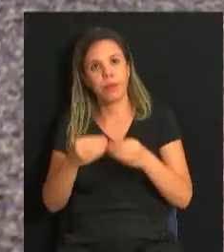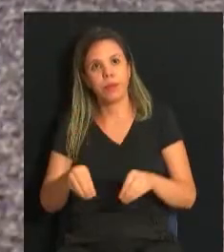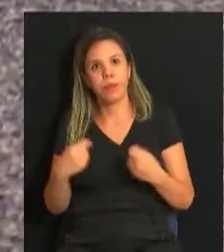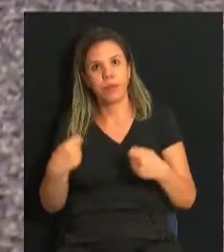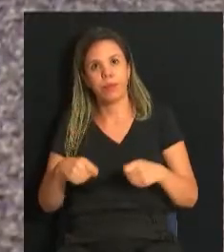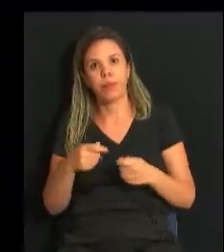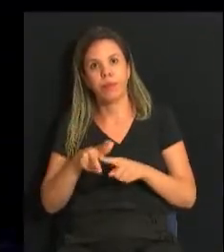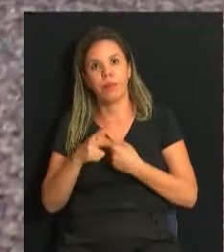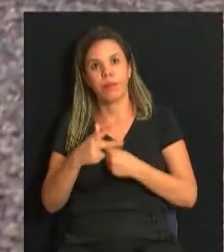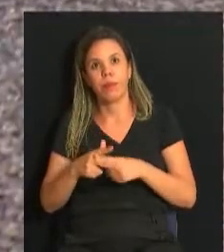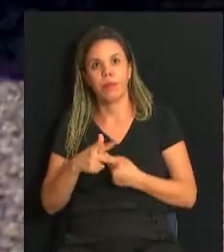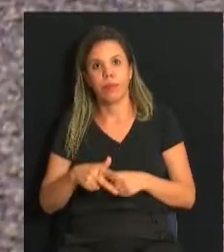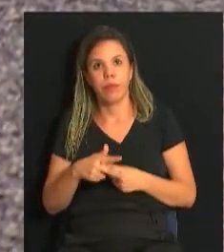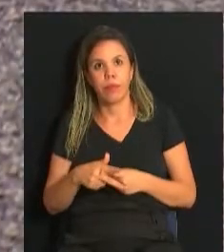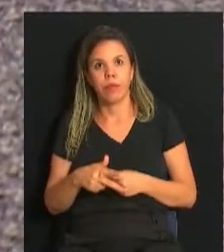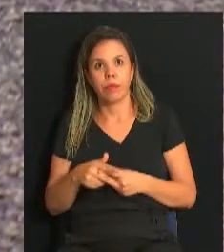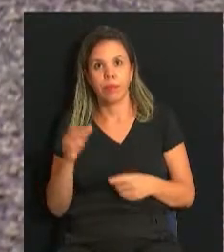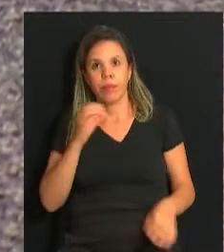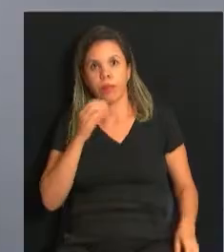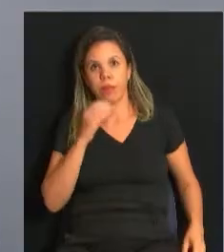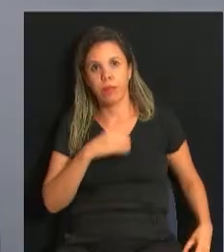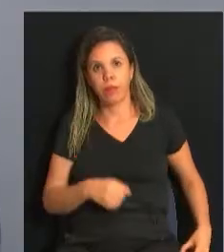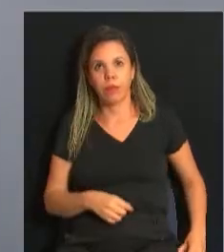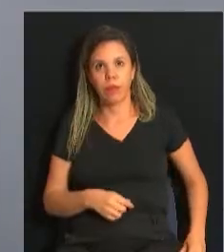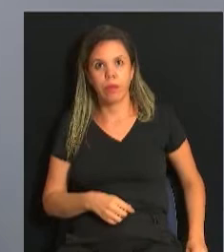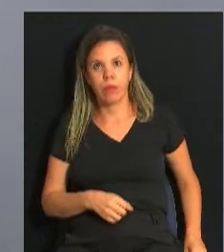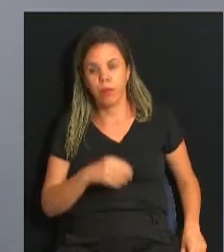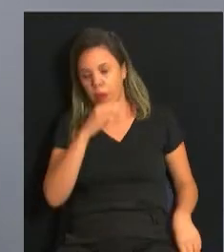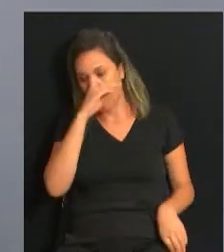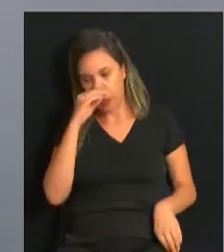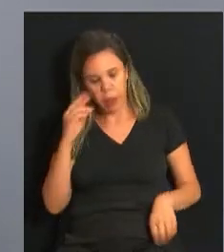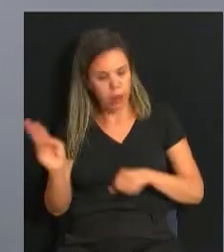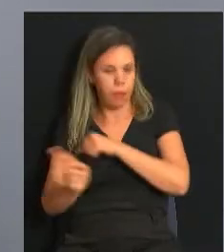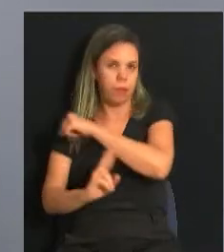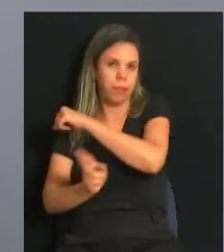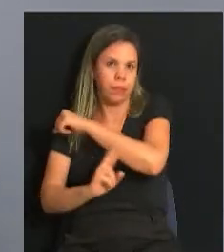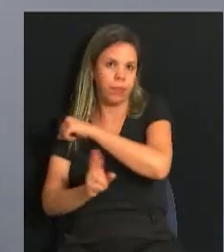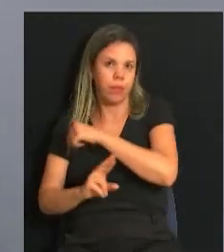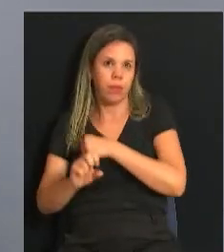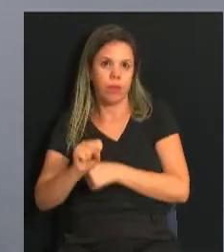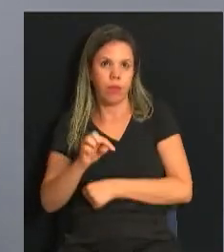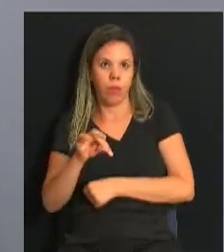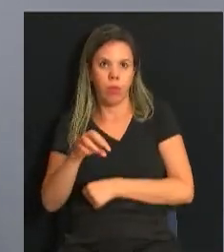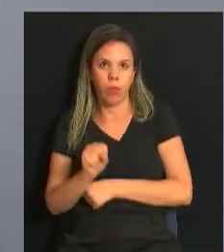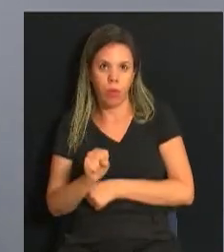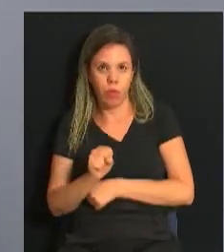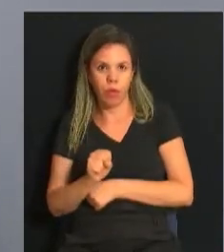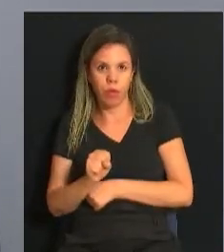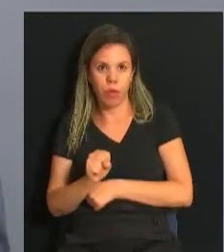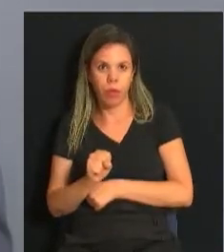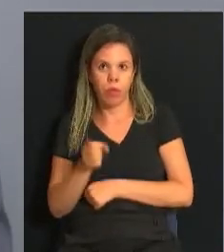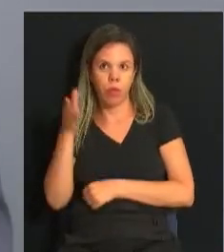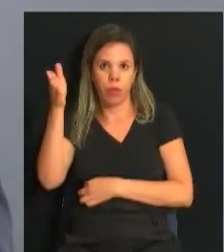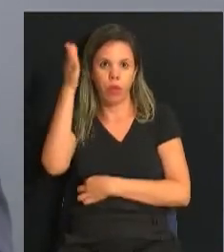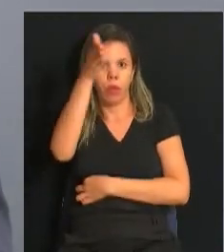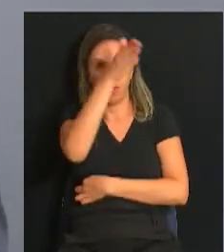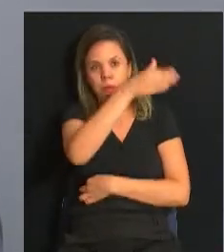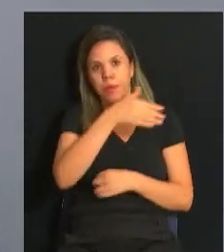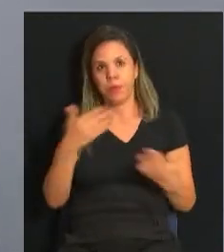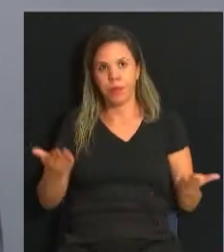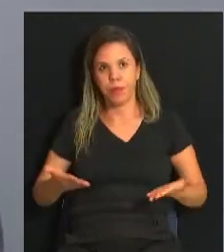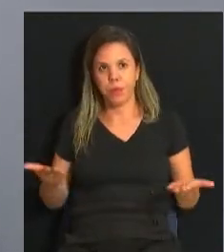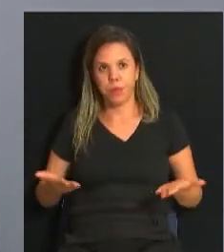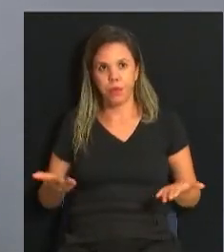precisam de reparos em caráter de urgência é mais uma o futebol e leva para vários vestidos Hoje